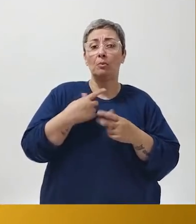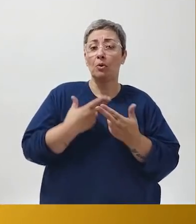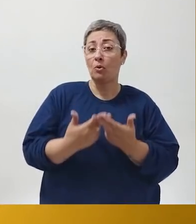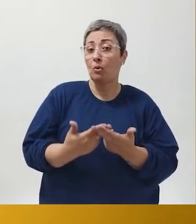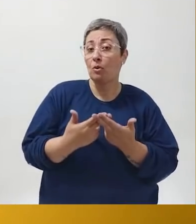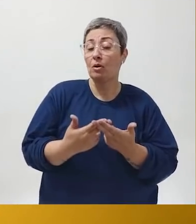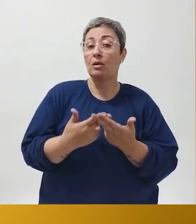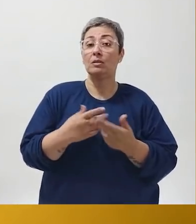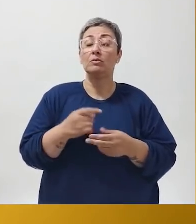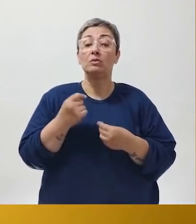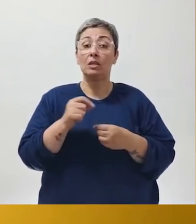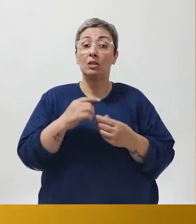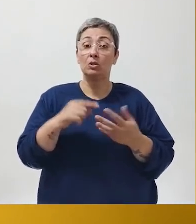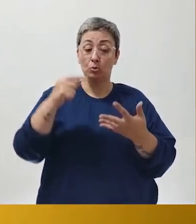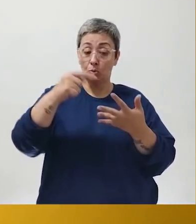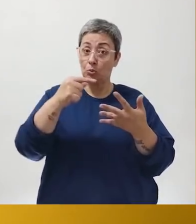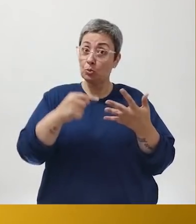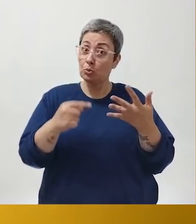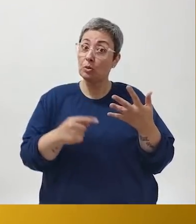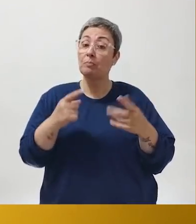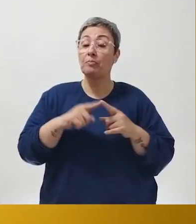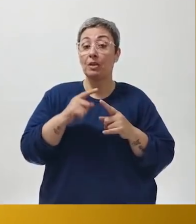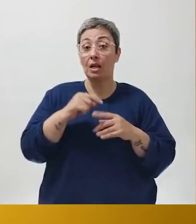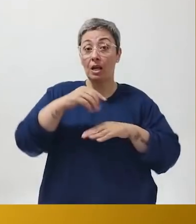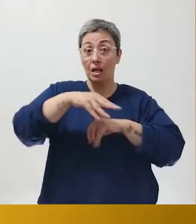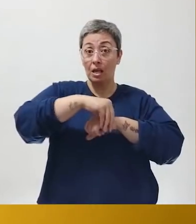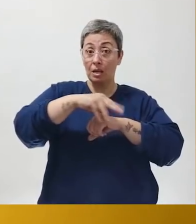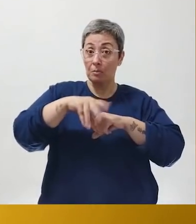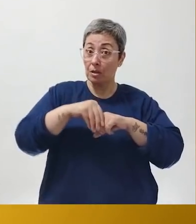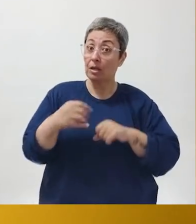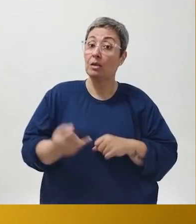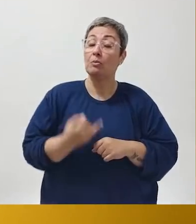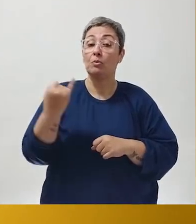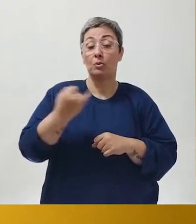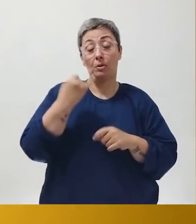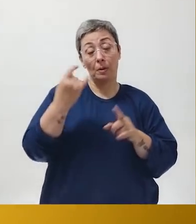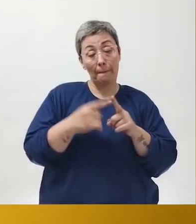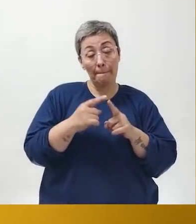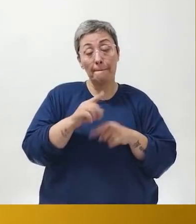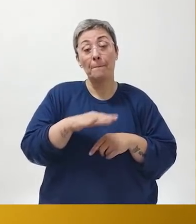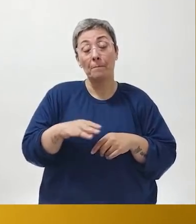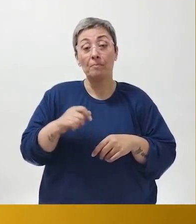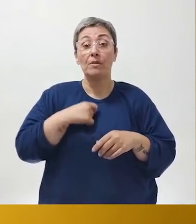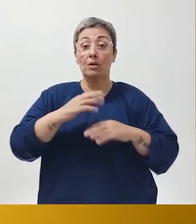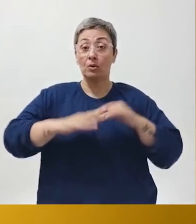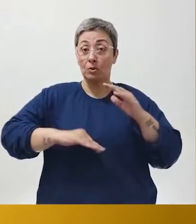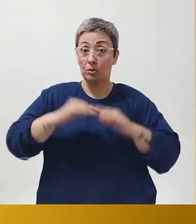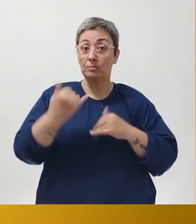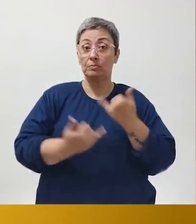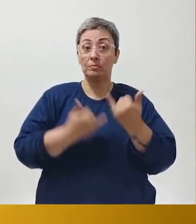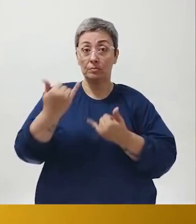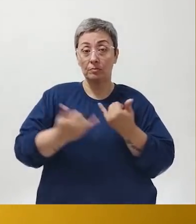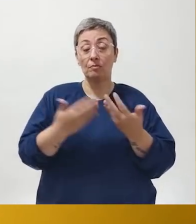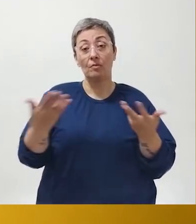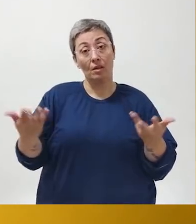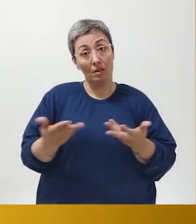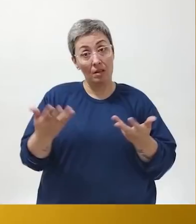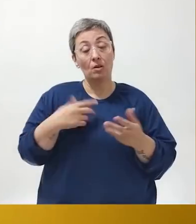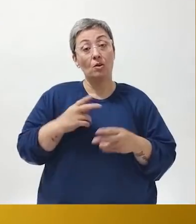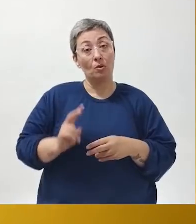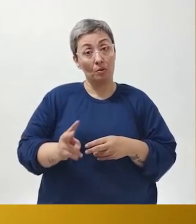palavra motocicleta. Aos poucos, por conta da nossa comunicação, por conta da necessidade de uma comunicação mais rápida, mais